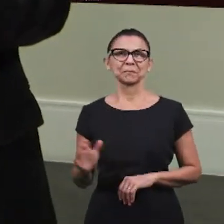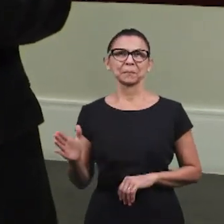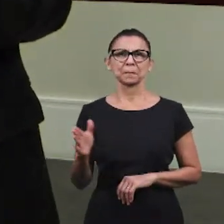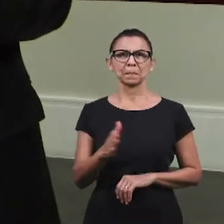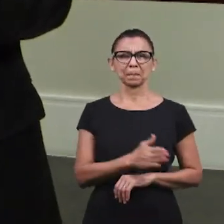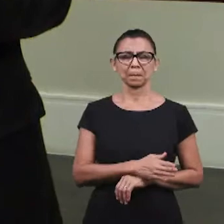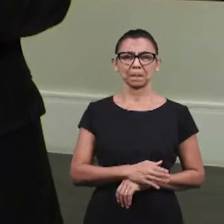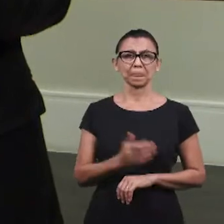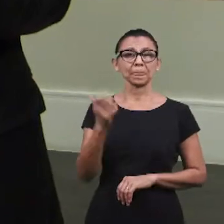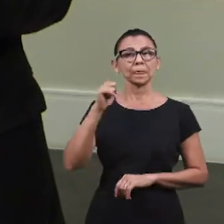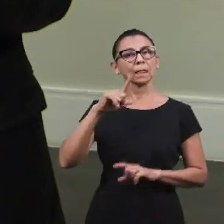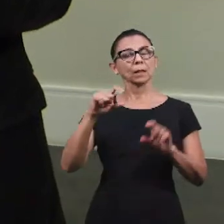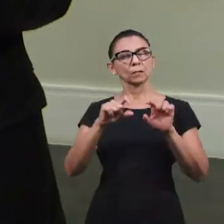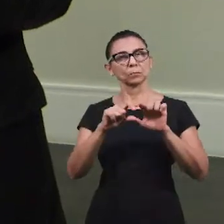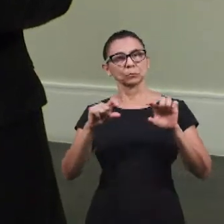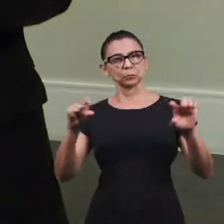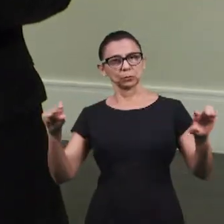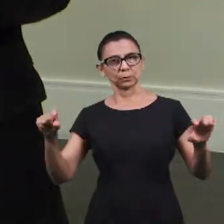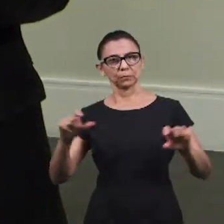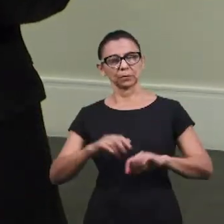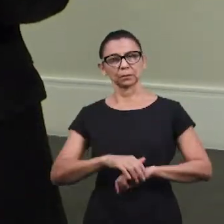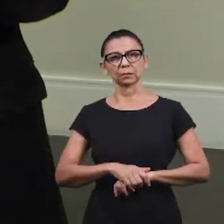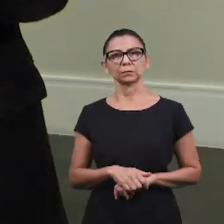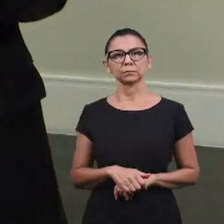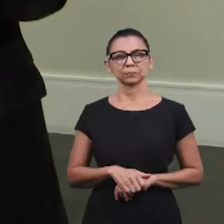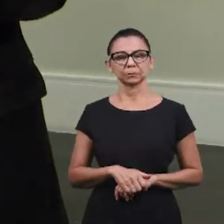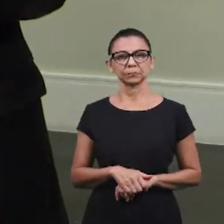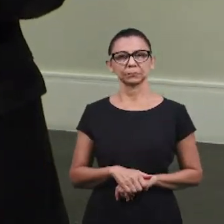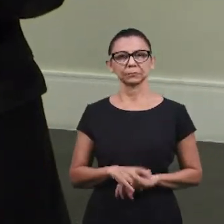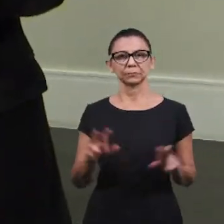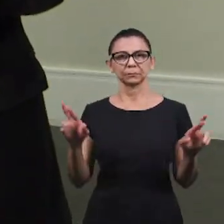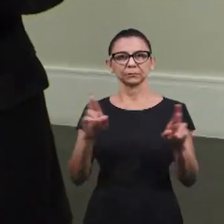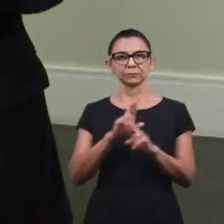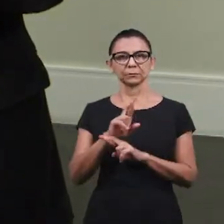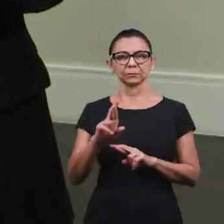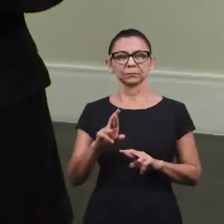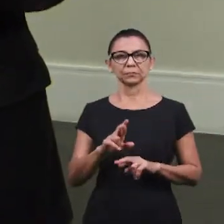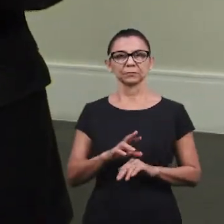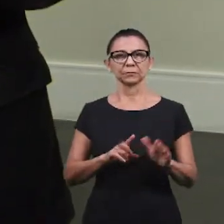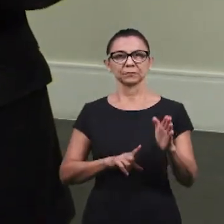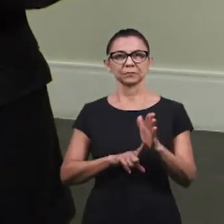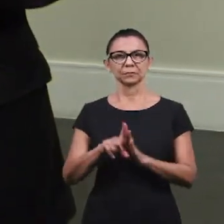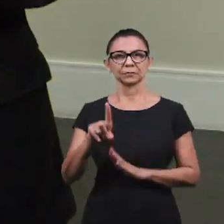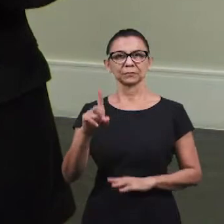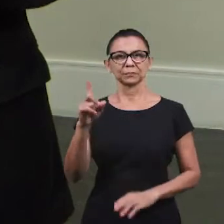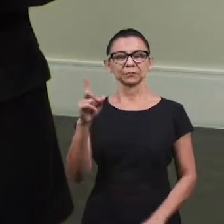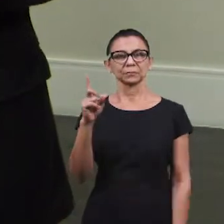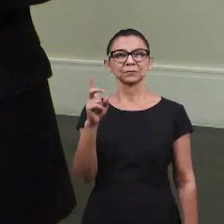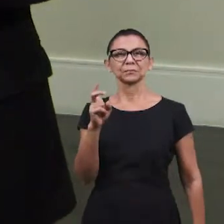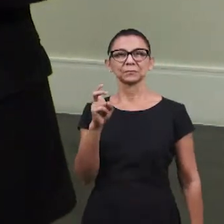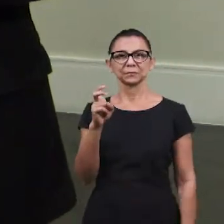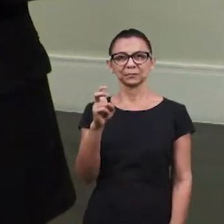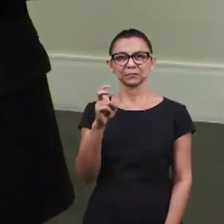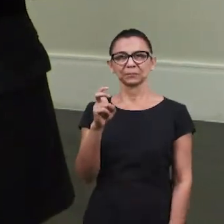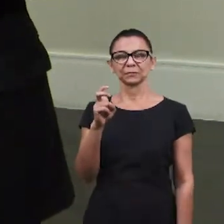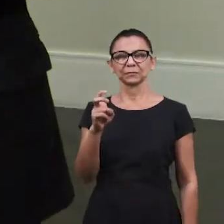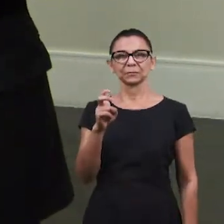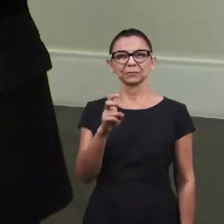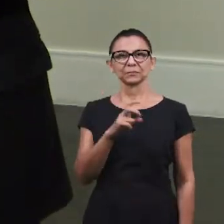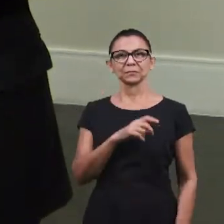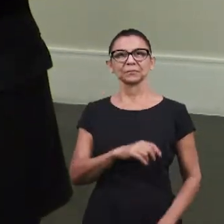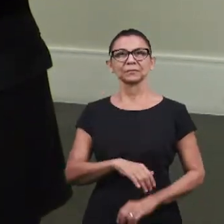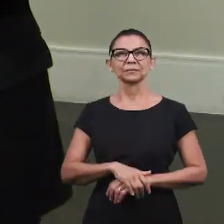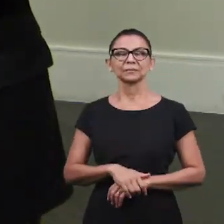a mais uma frase que foi enviada com relação a esta pergunta, número 5. E dessa vez ela vem do estado